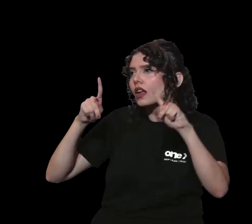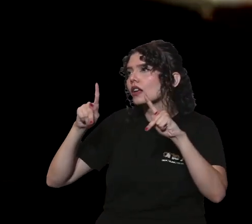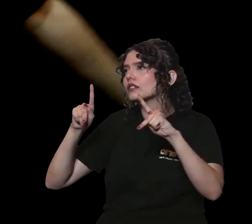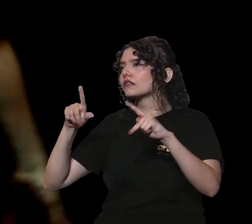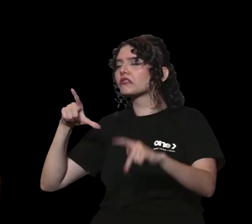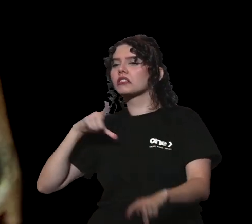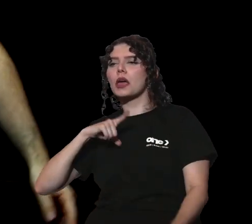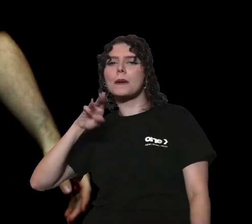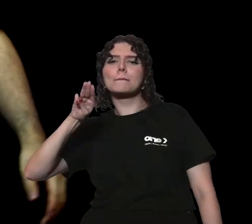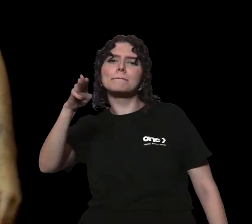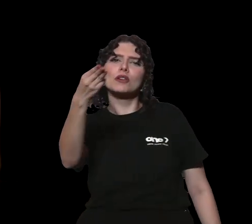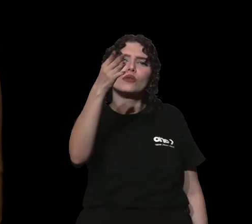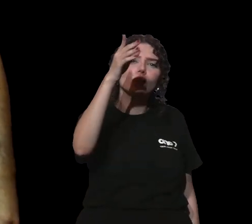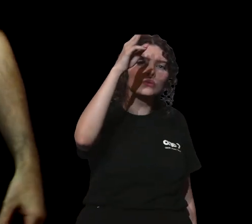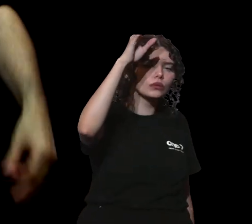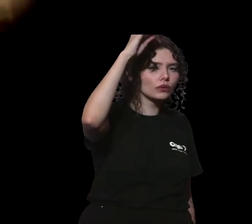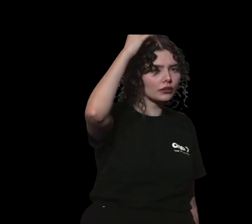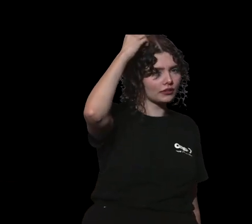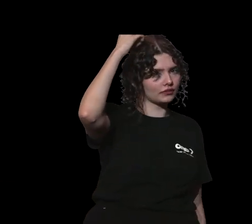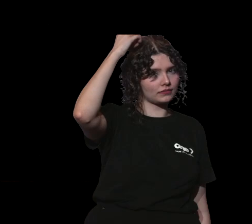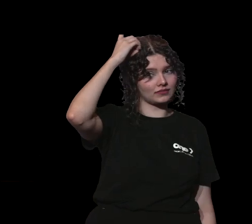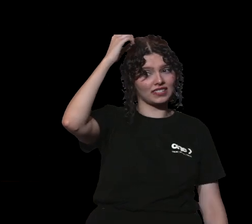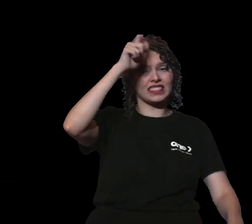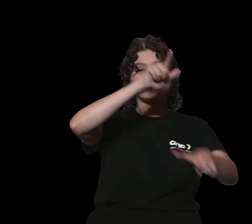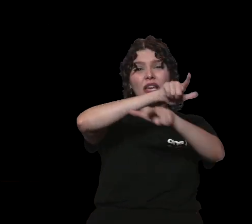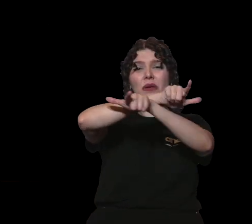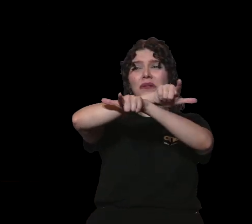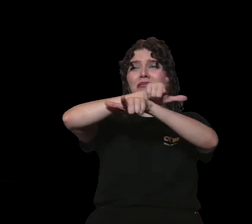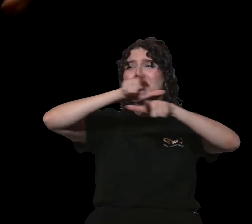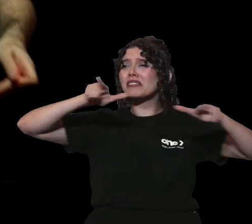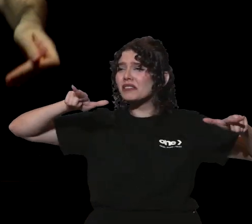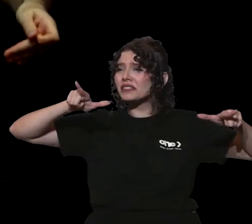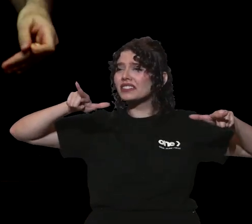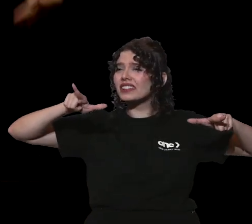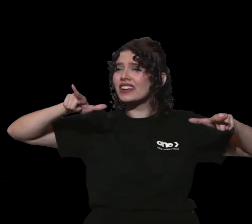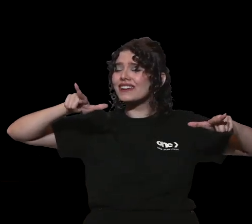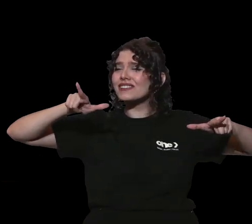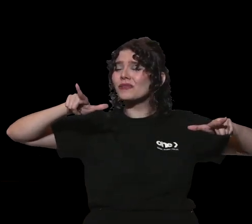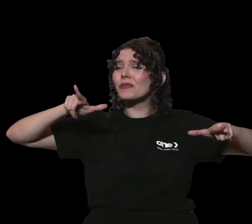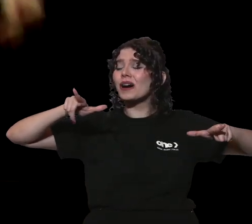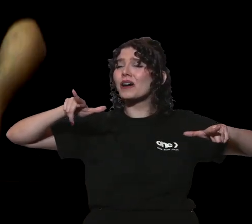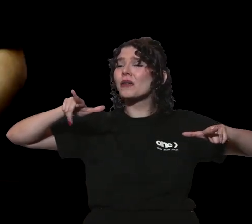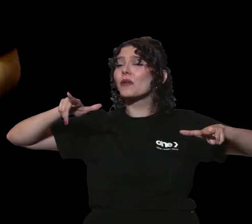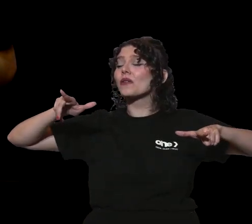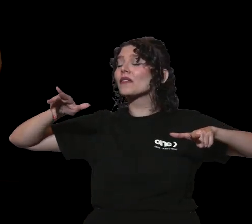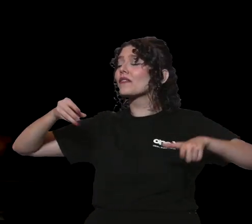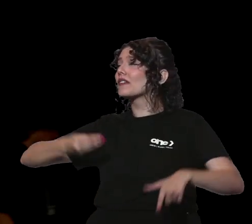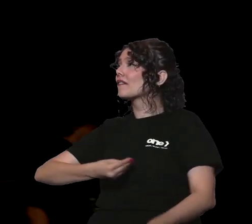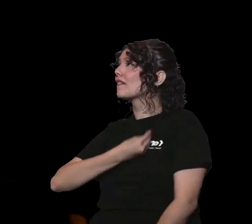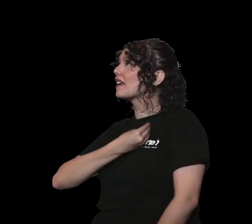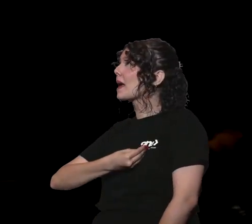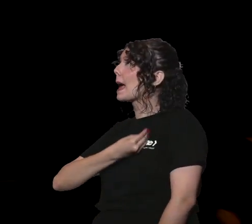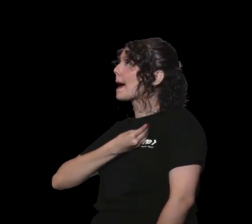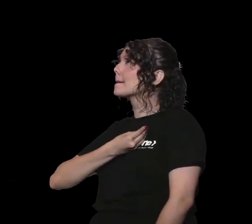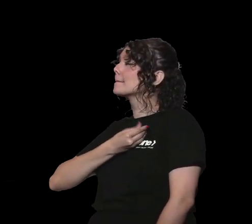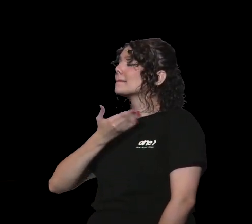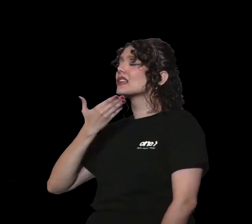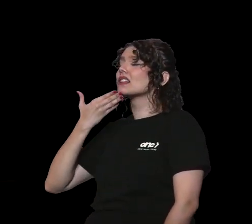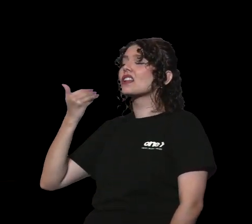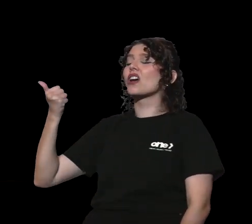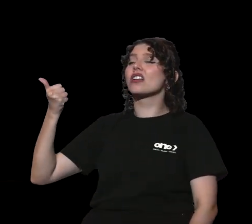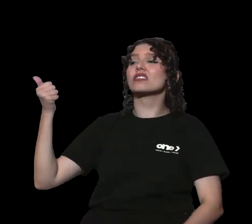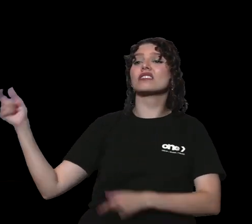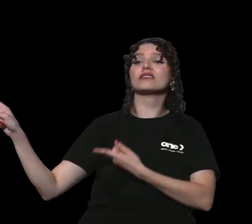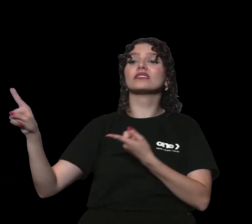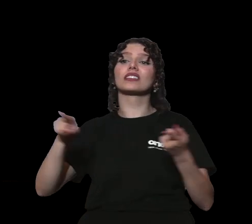1000 dons. Não tem um jeito melhor de viver a presença de Deus do que com a música